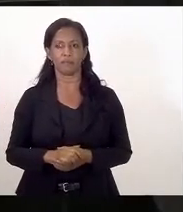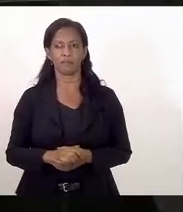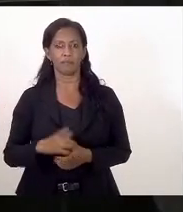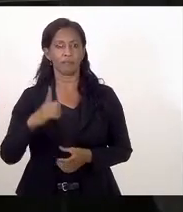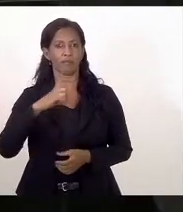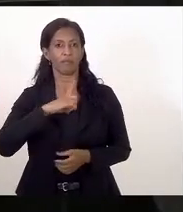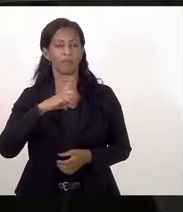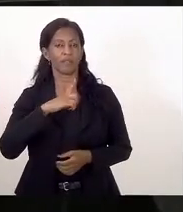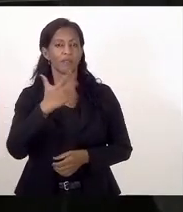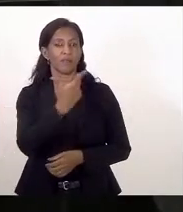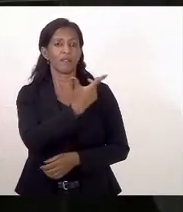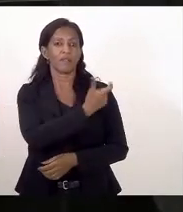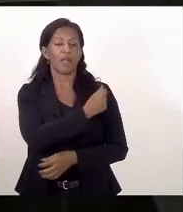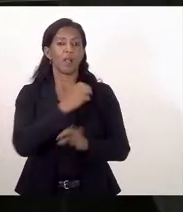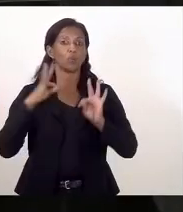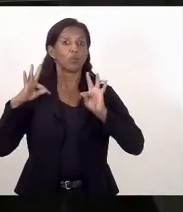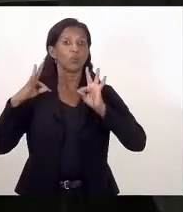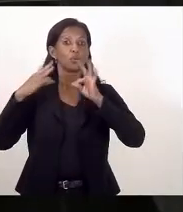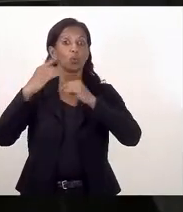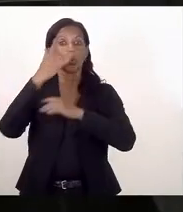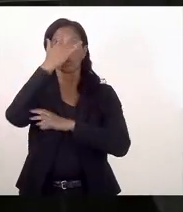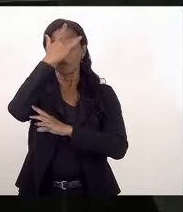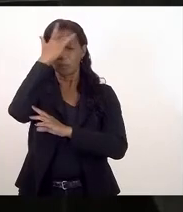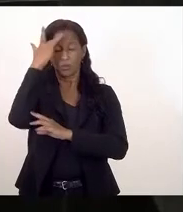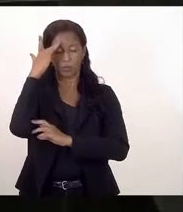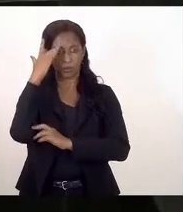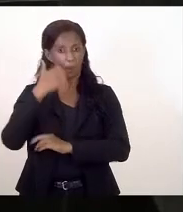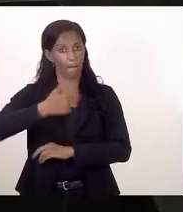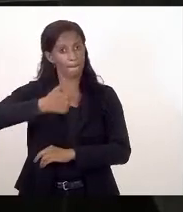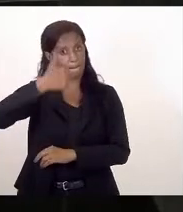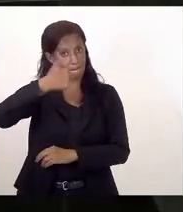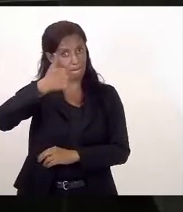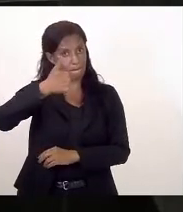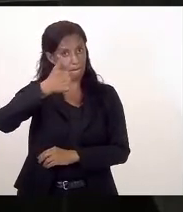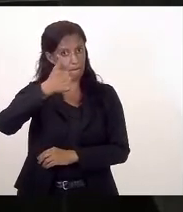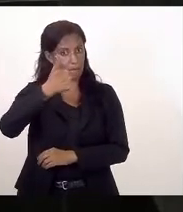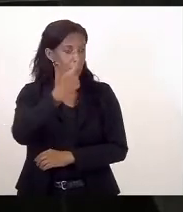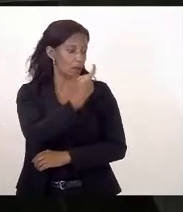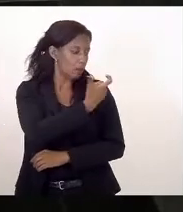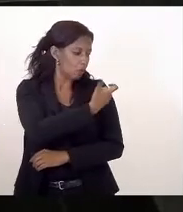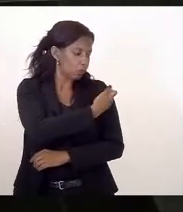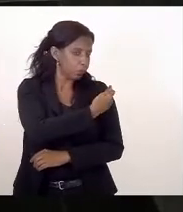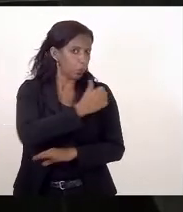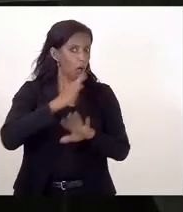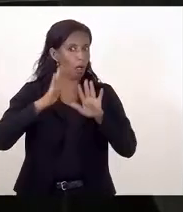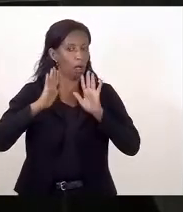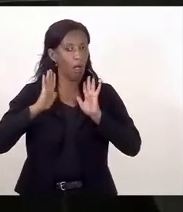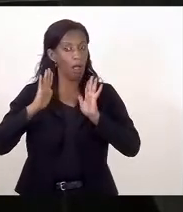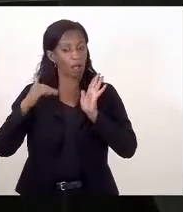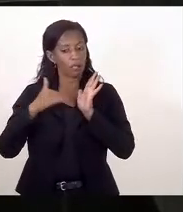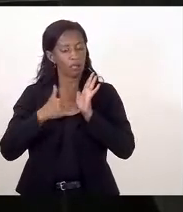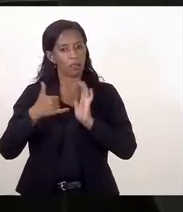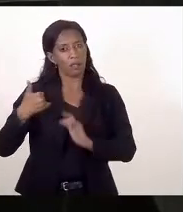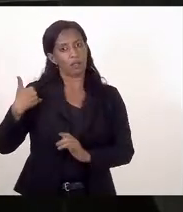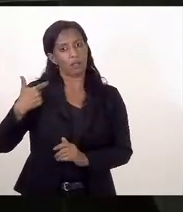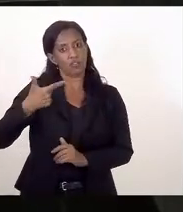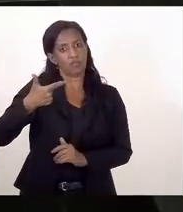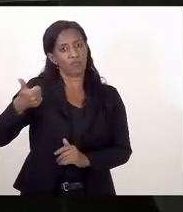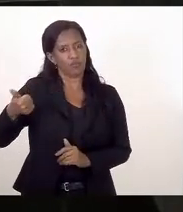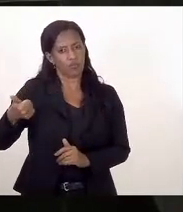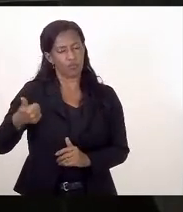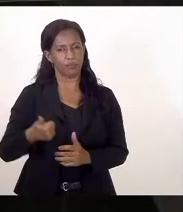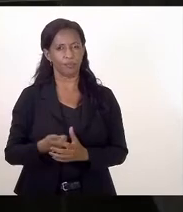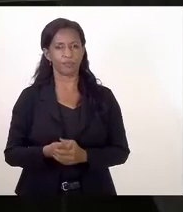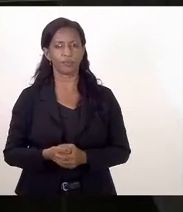terá vacinado toda a população em primeira dose até 21 anos. Até 21